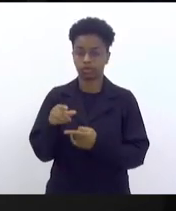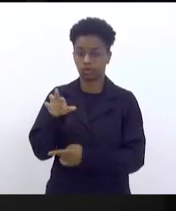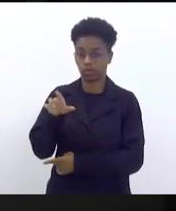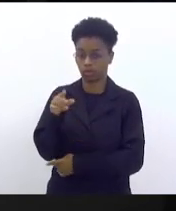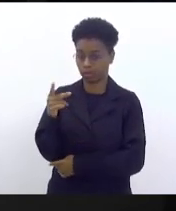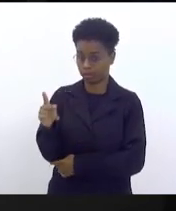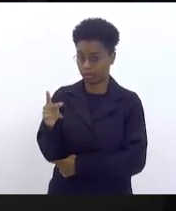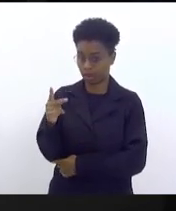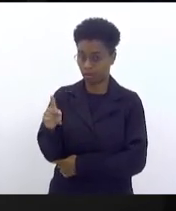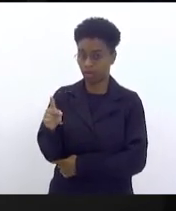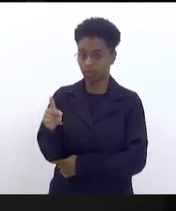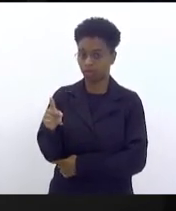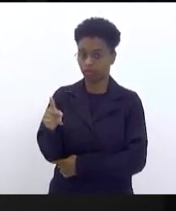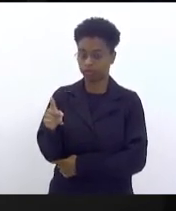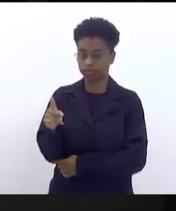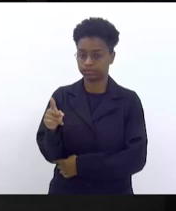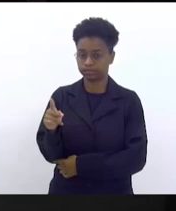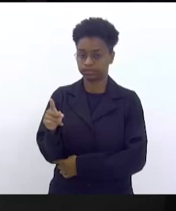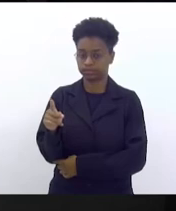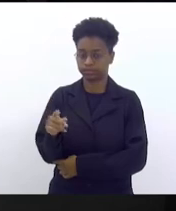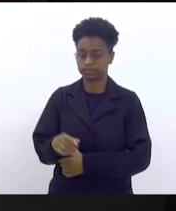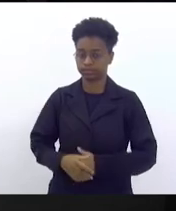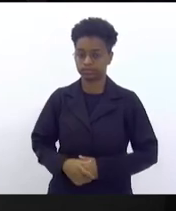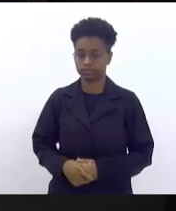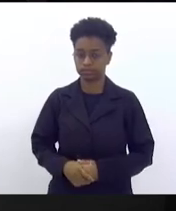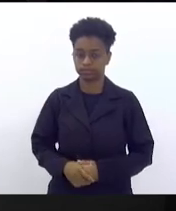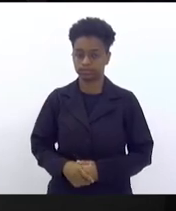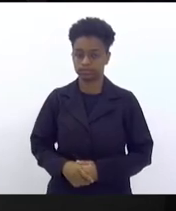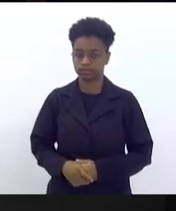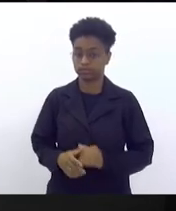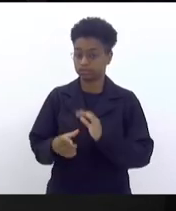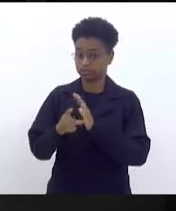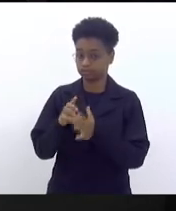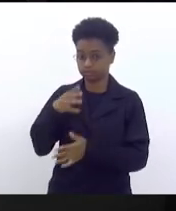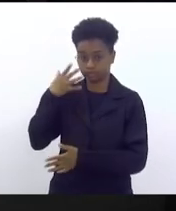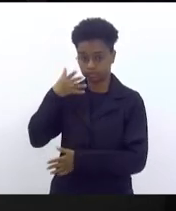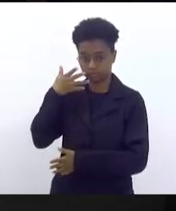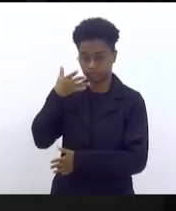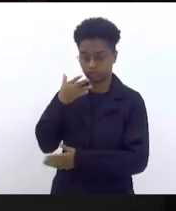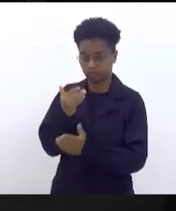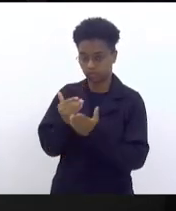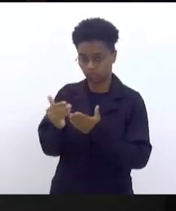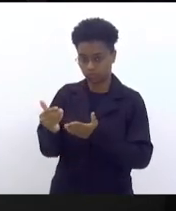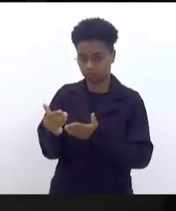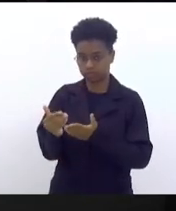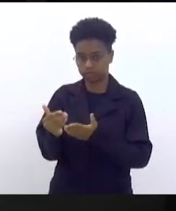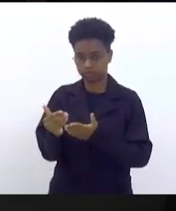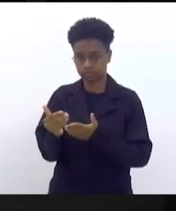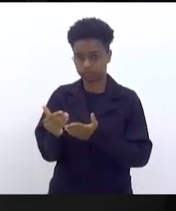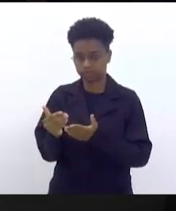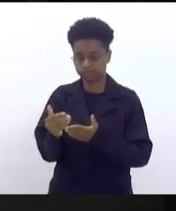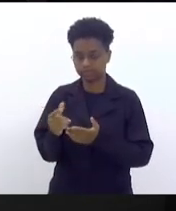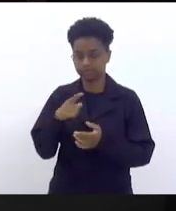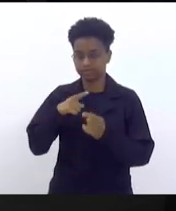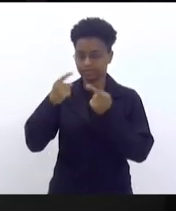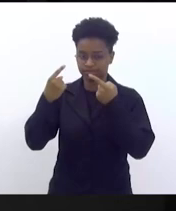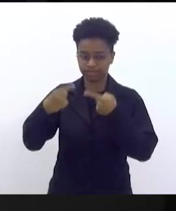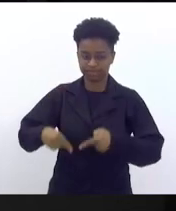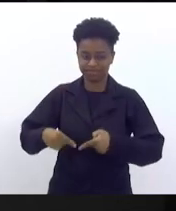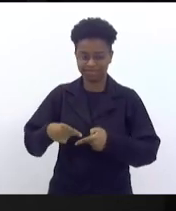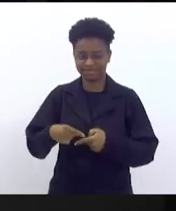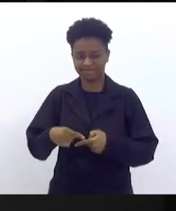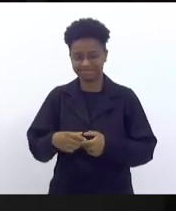que aqui nos fez a sua participação na sua fala no Grande Desafio no